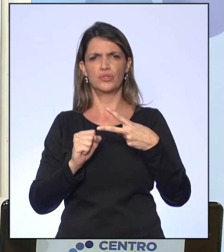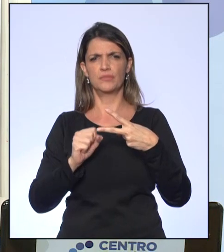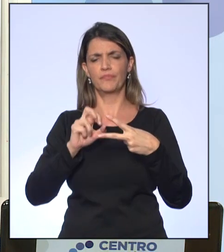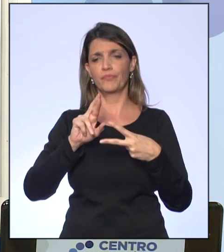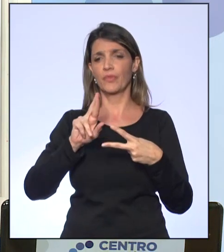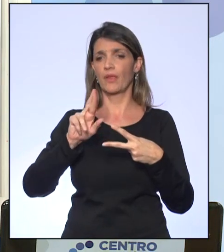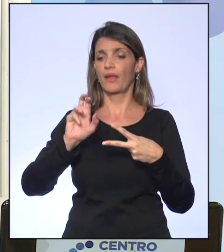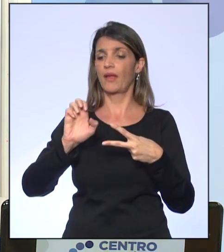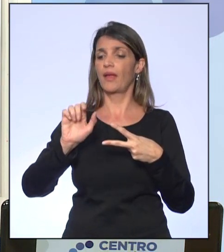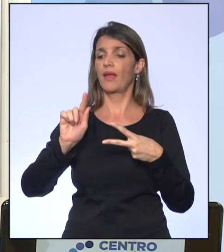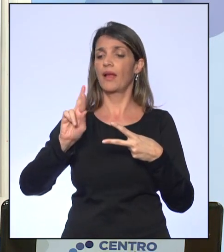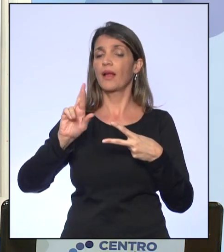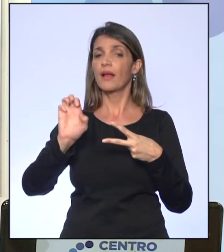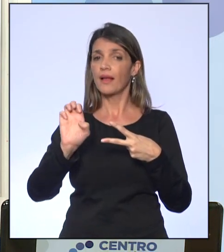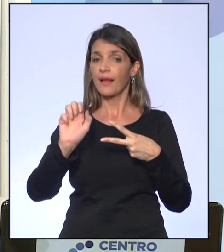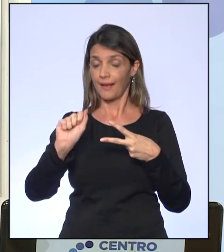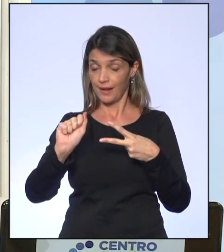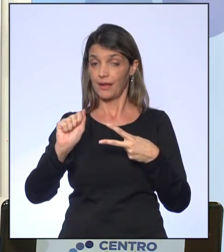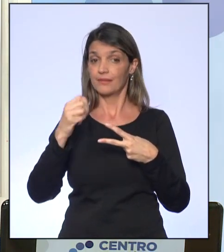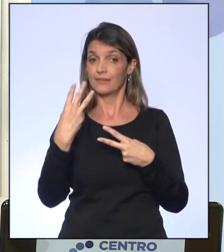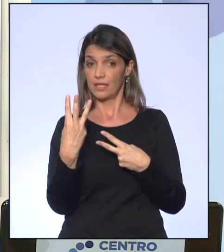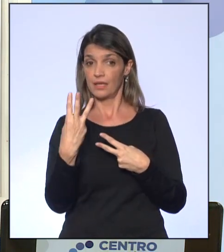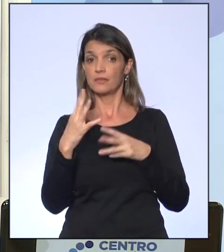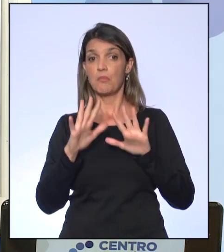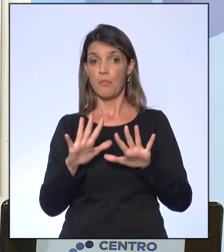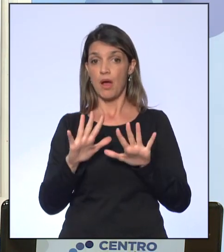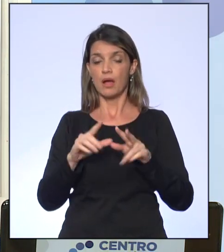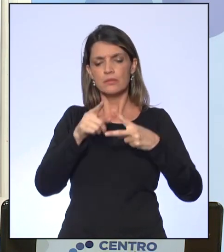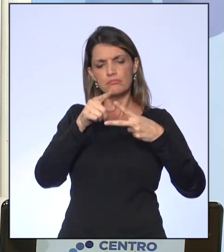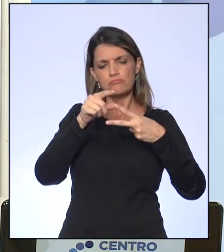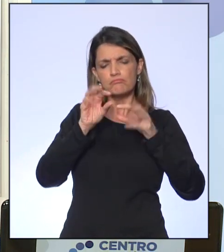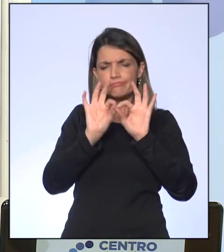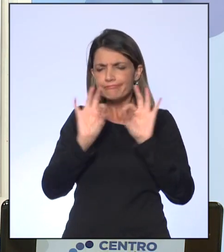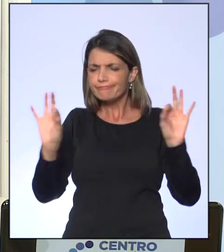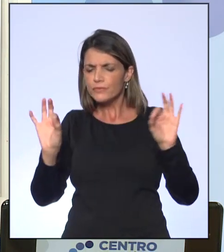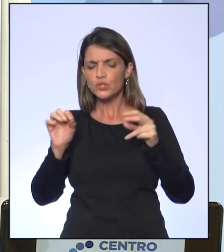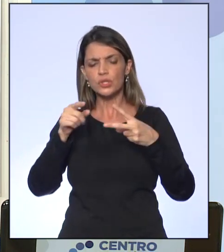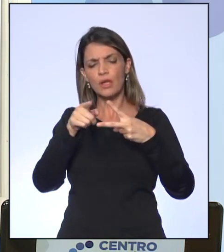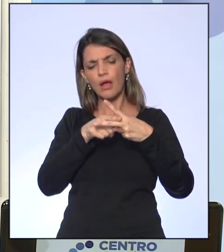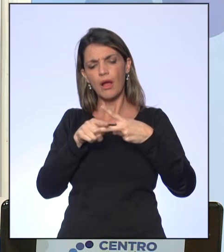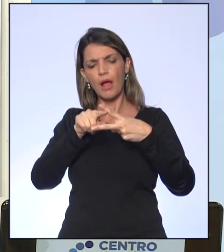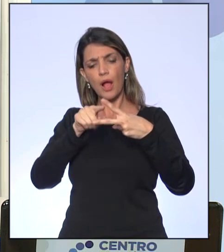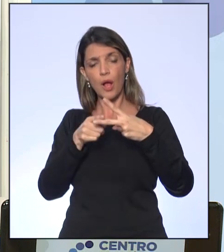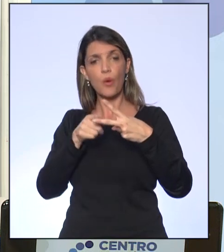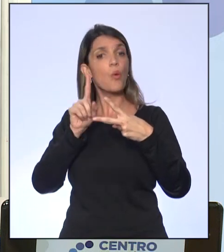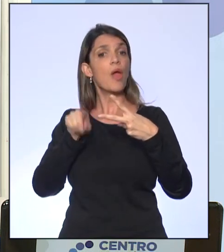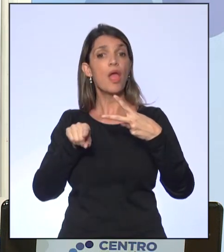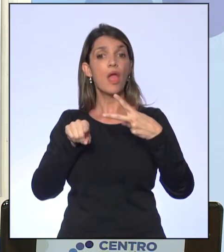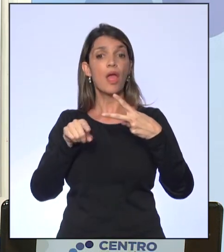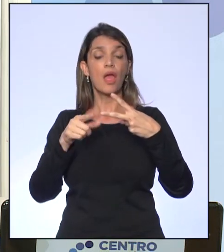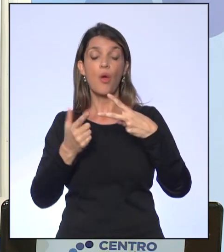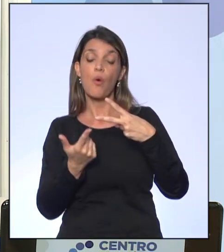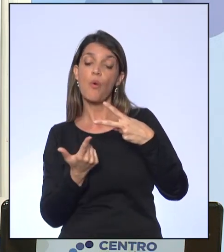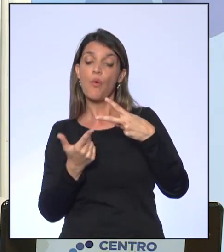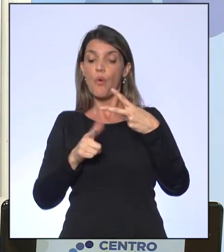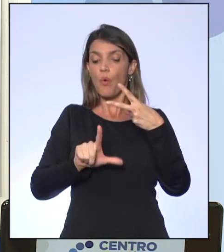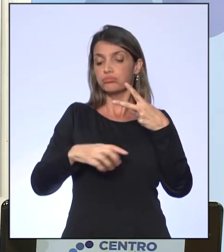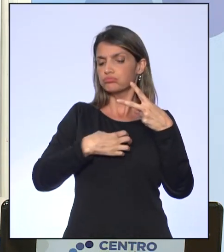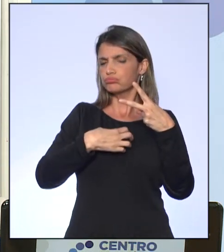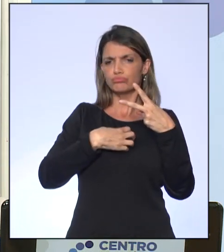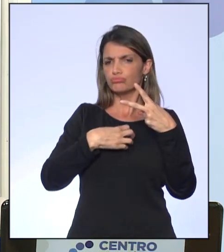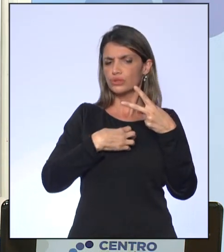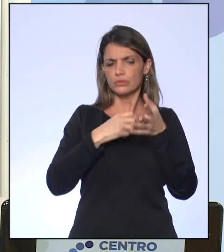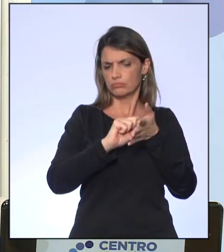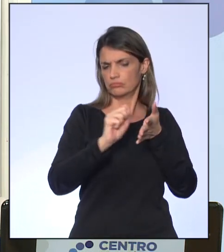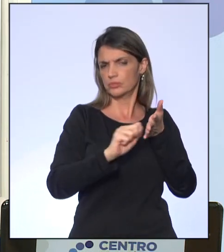uma para vocês verem, mas essa definição de medida de ângulo nada mais é do que uma outra forma de você